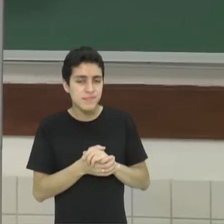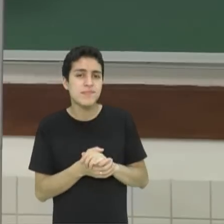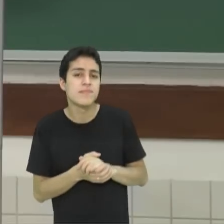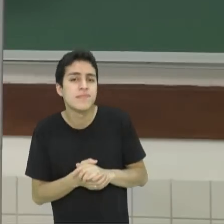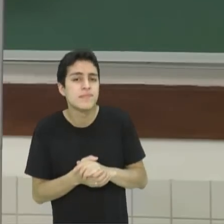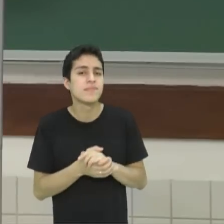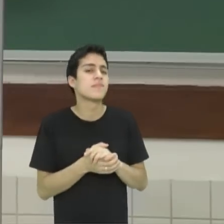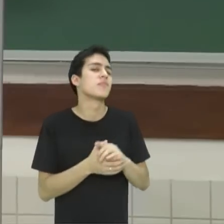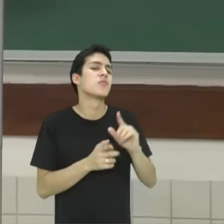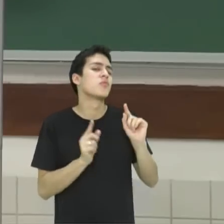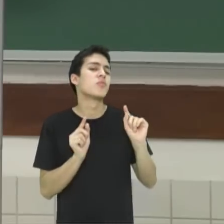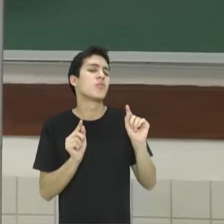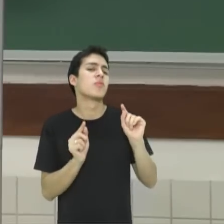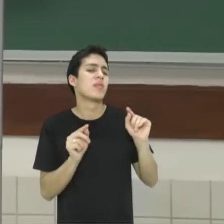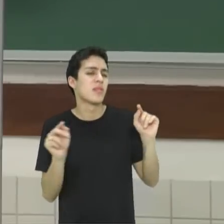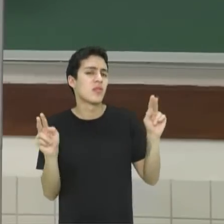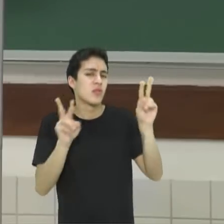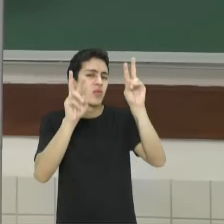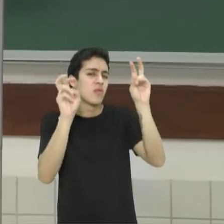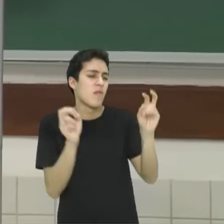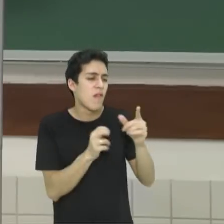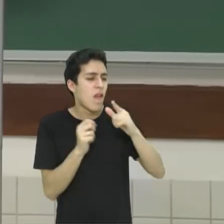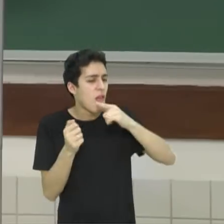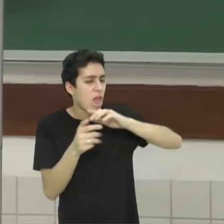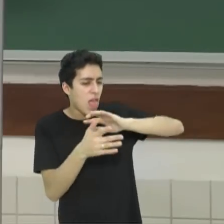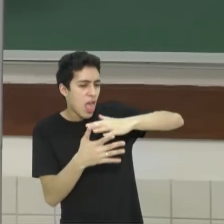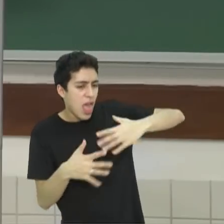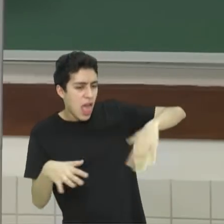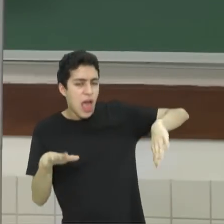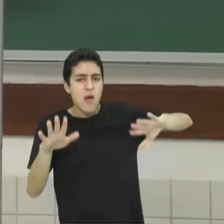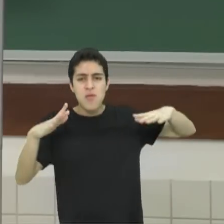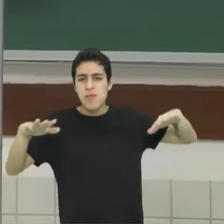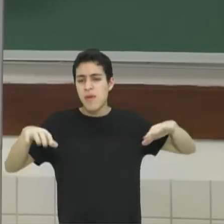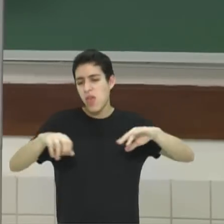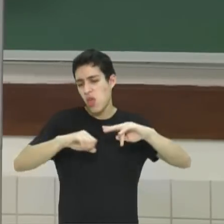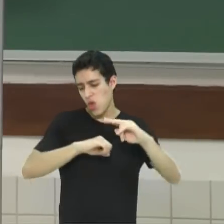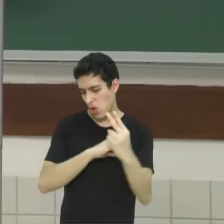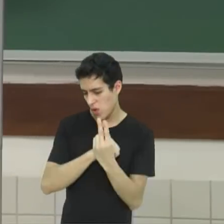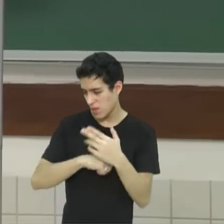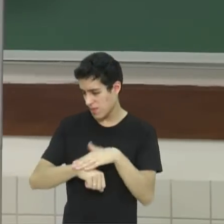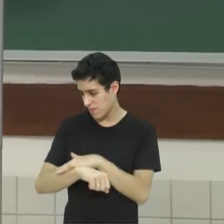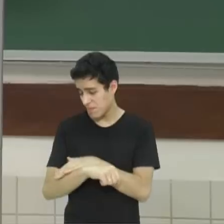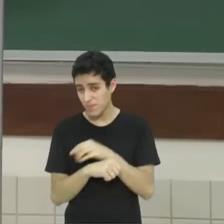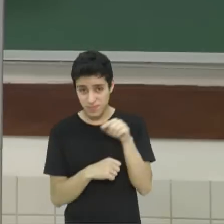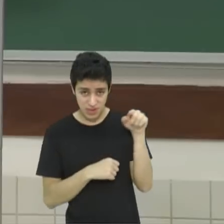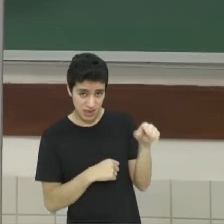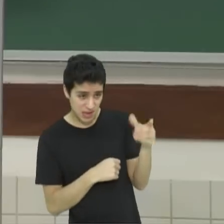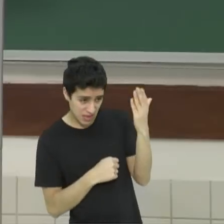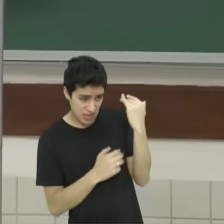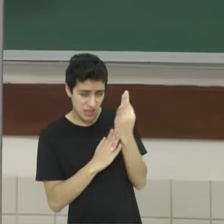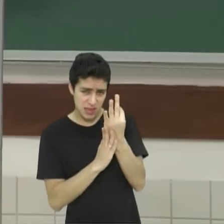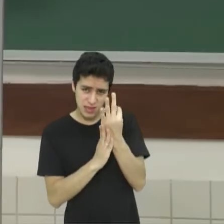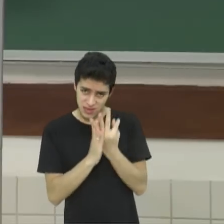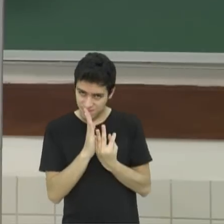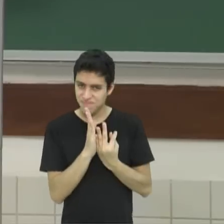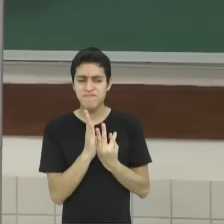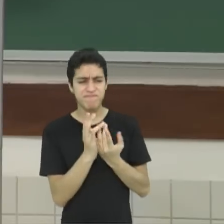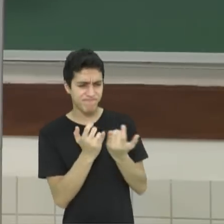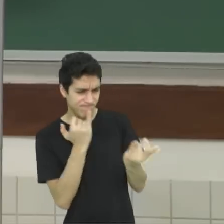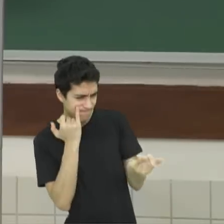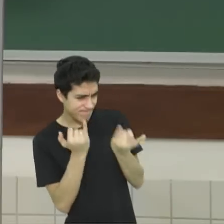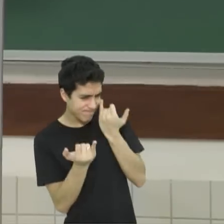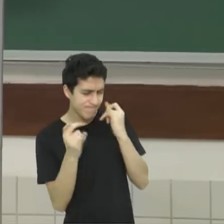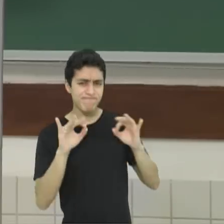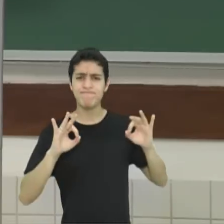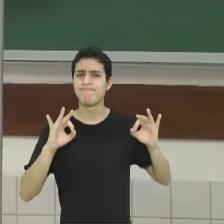texto sobre a água do mar e os cuidados com a pele. Então aquele era um texto informativo que de